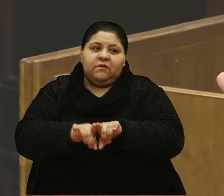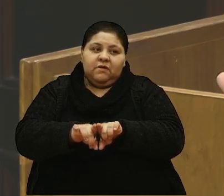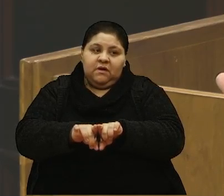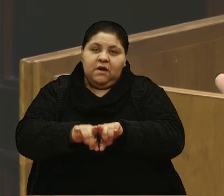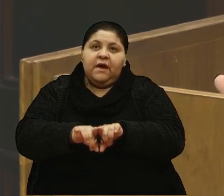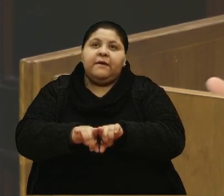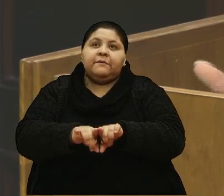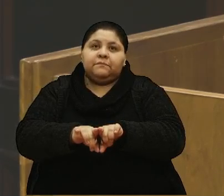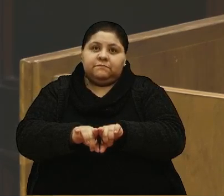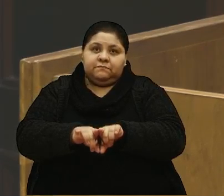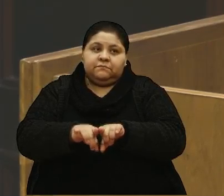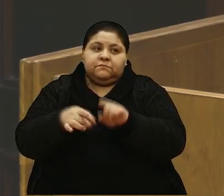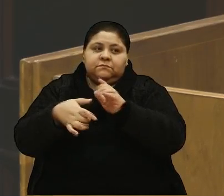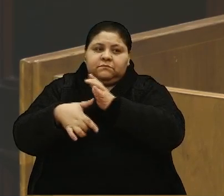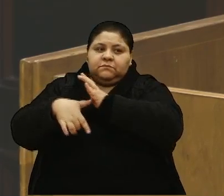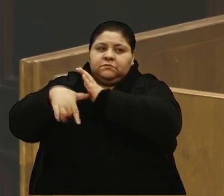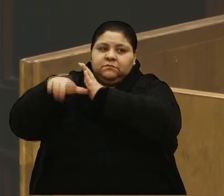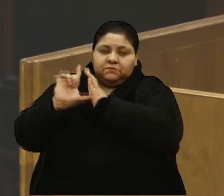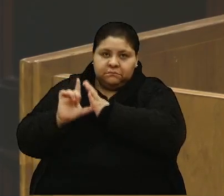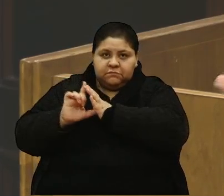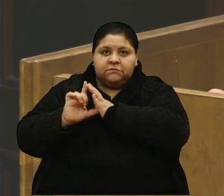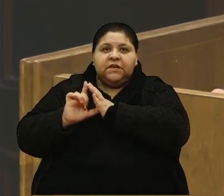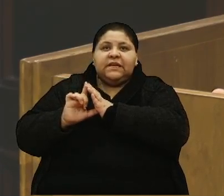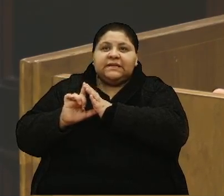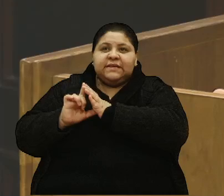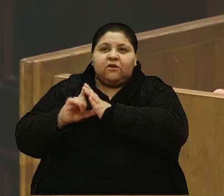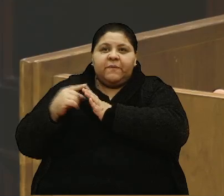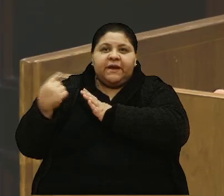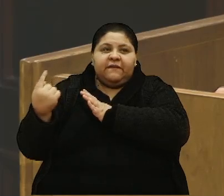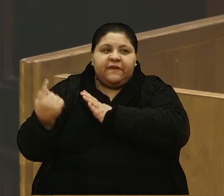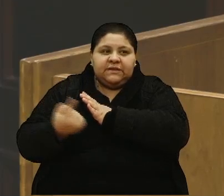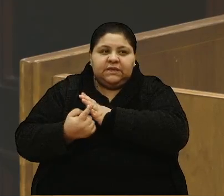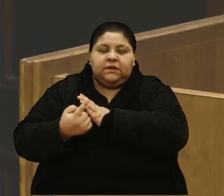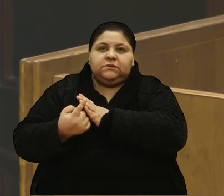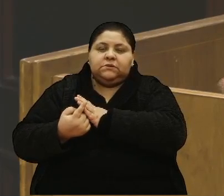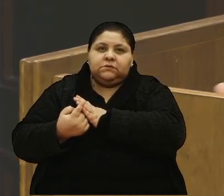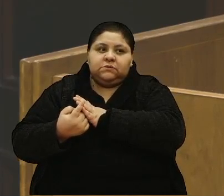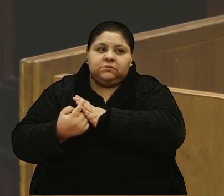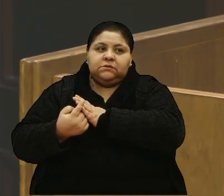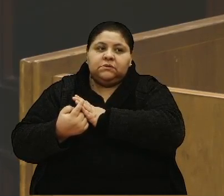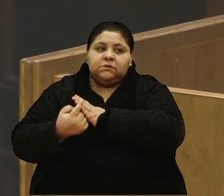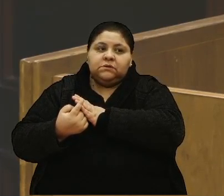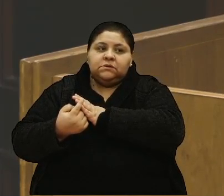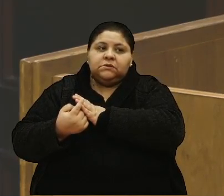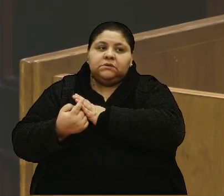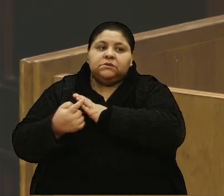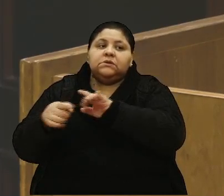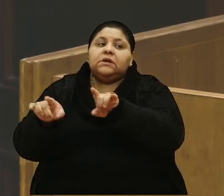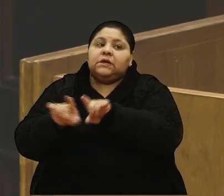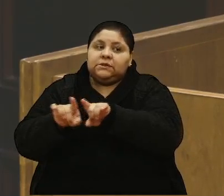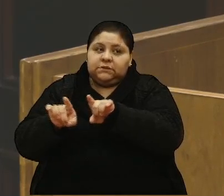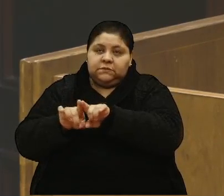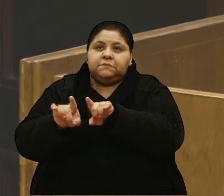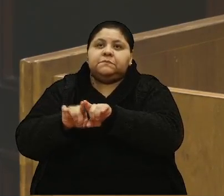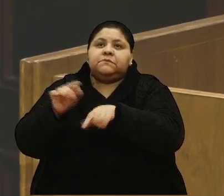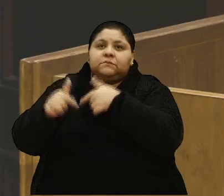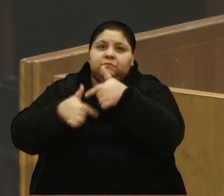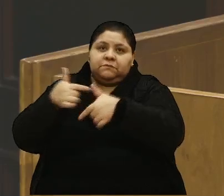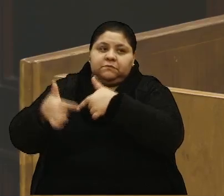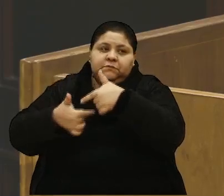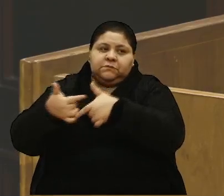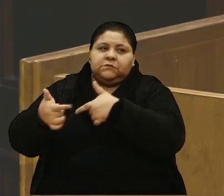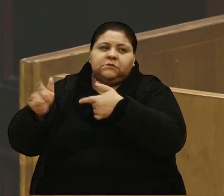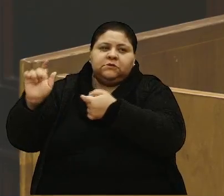ao mesmo tempo antecipando a segunda-feira, que é dia do agricultor, justamente valorizar a produção, o trabalho que eles